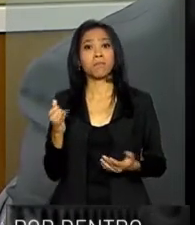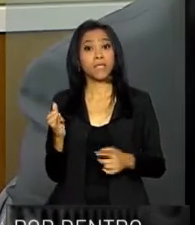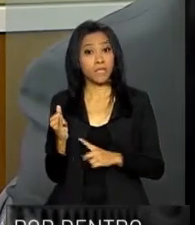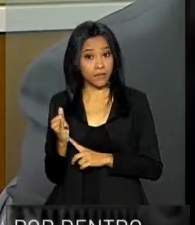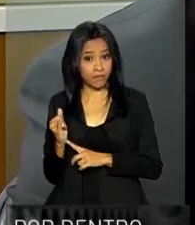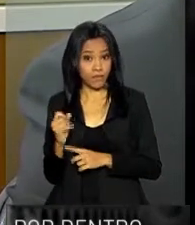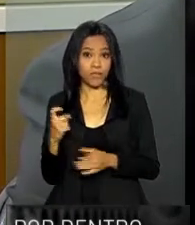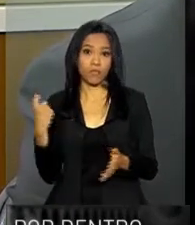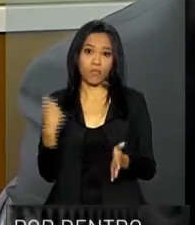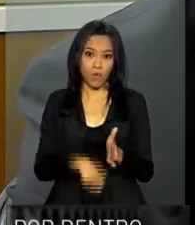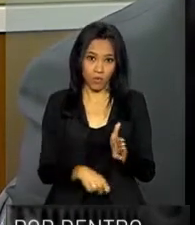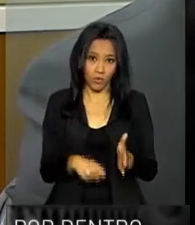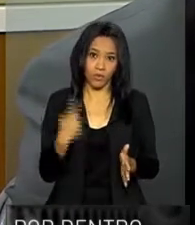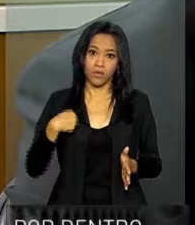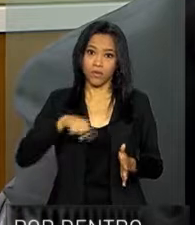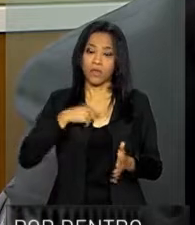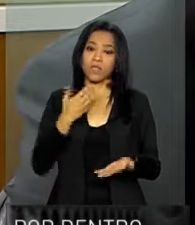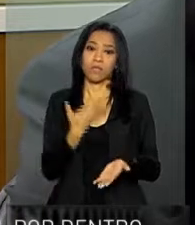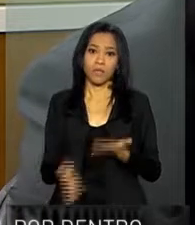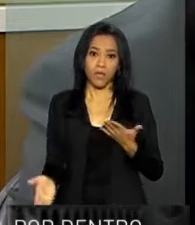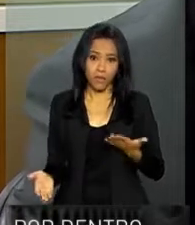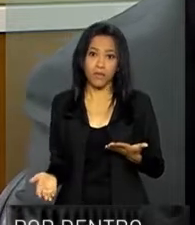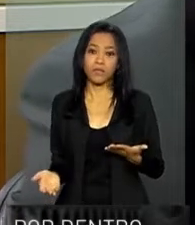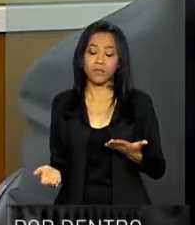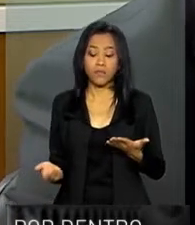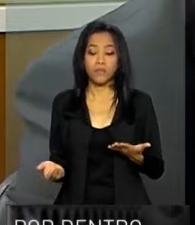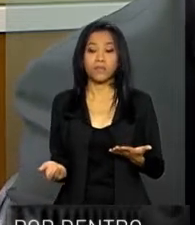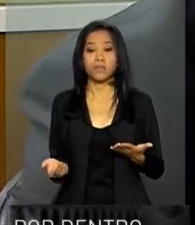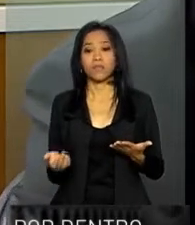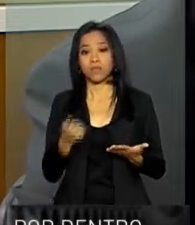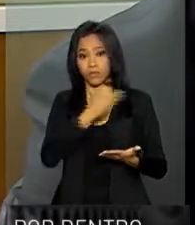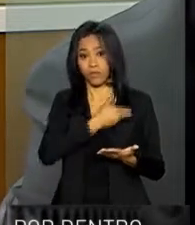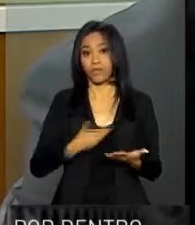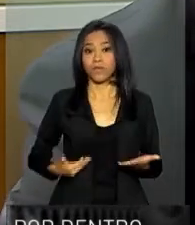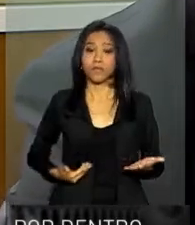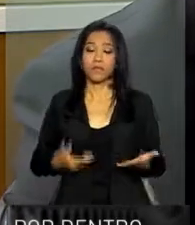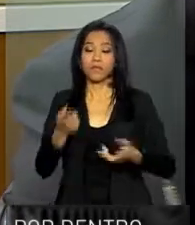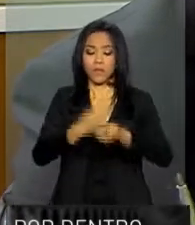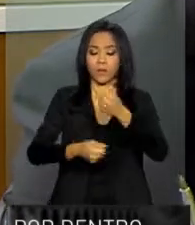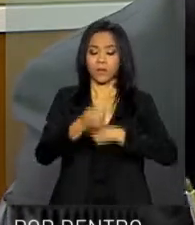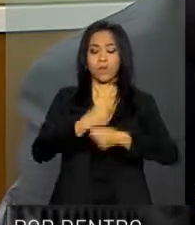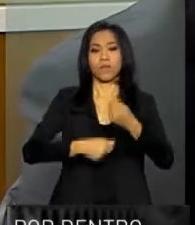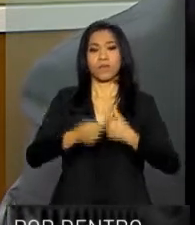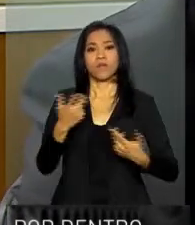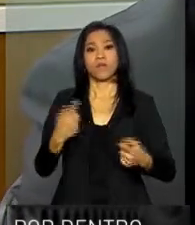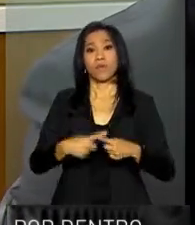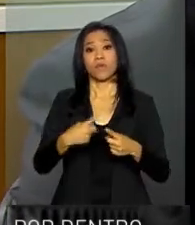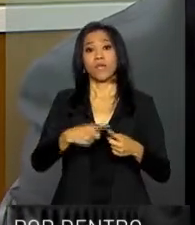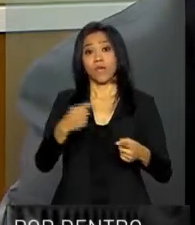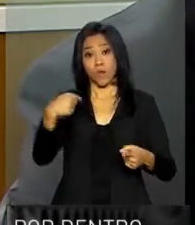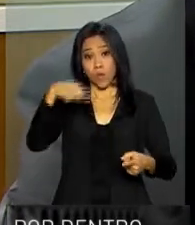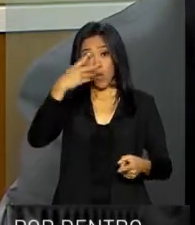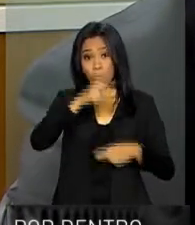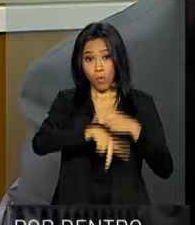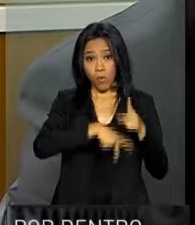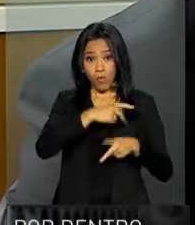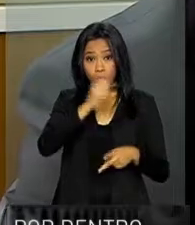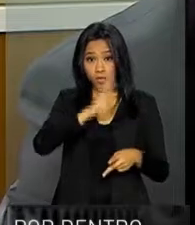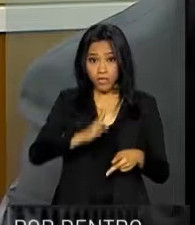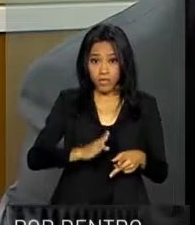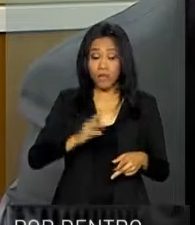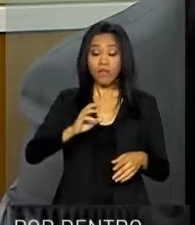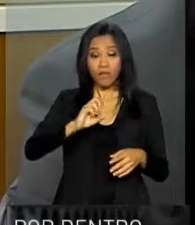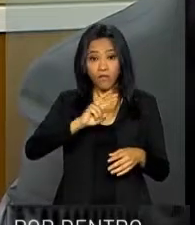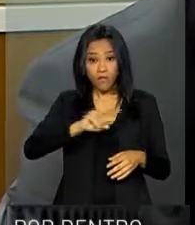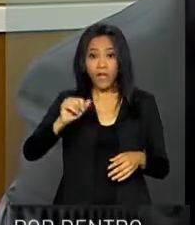nós estamos prevendo mais do dobro disso na economia brasileira está indo jogar lá fora então eu sou muito franco na minha